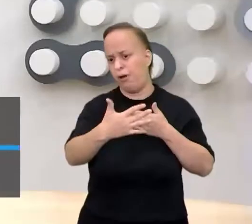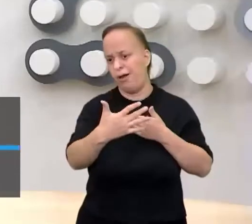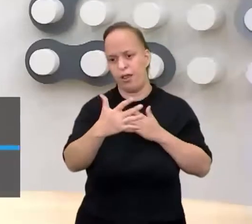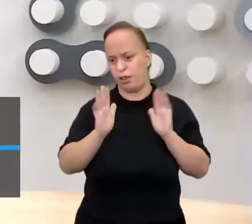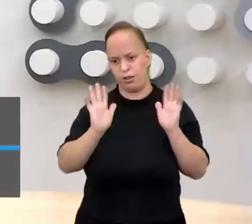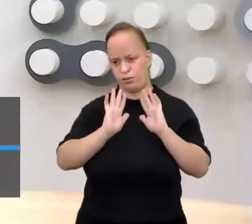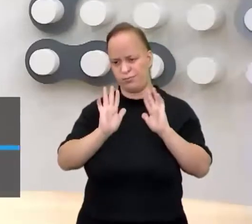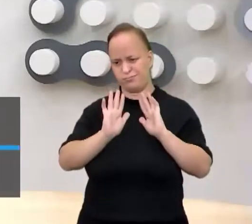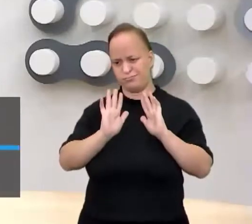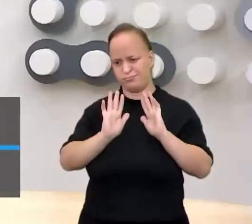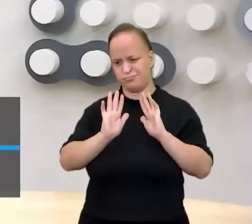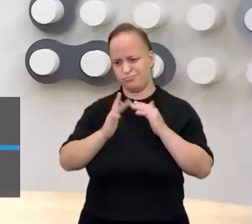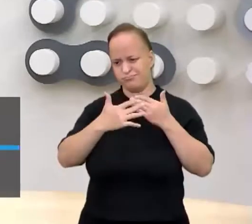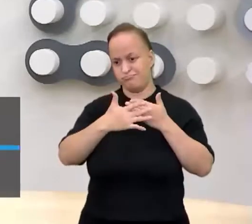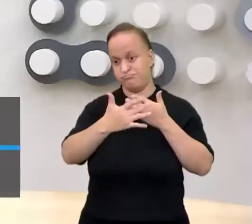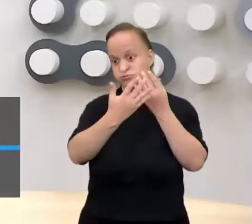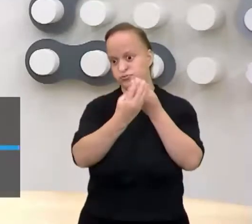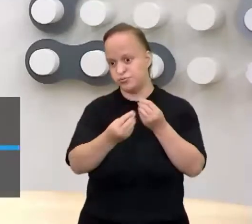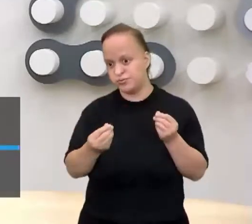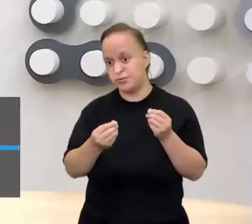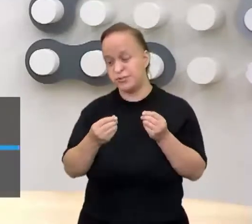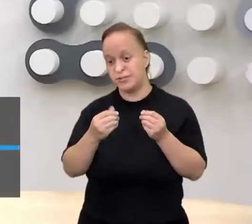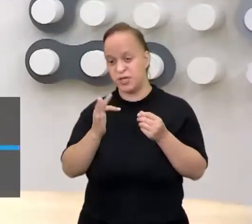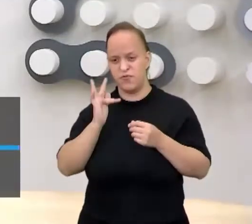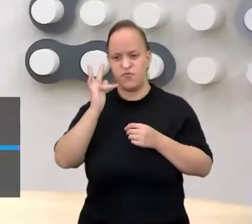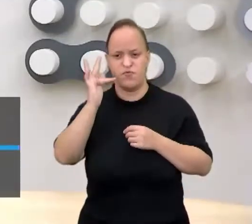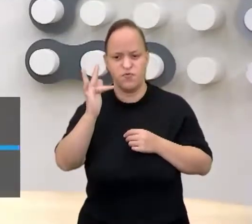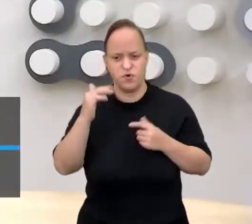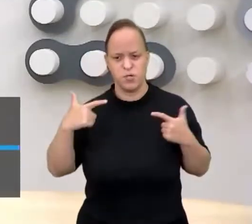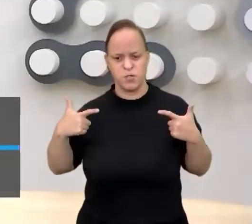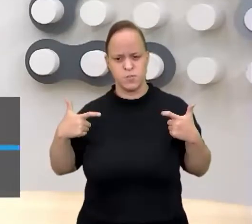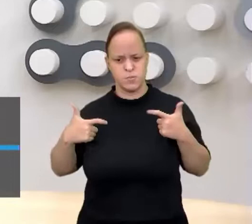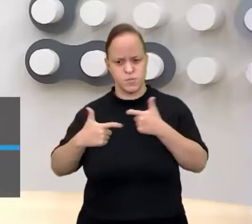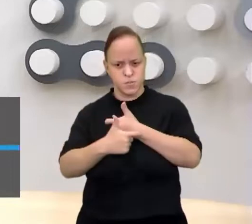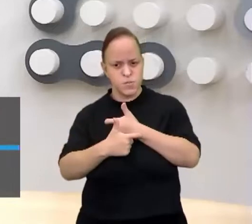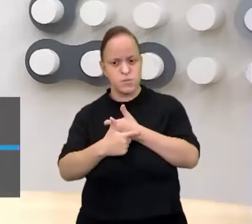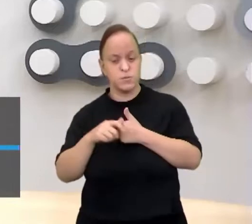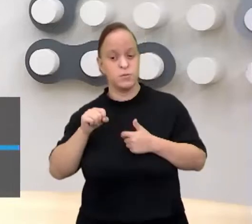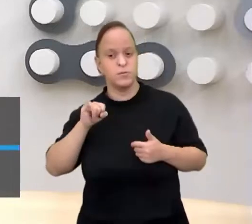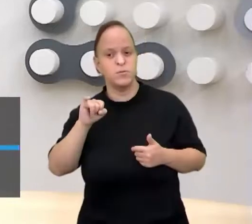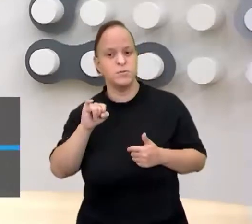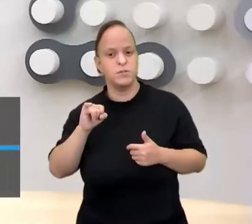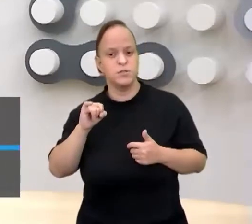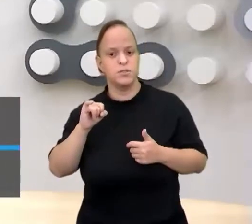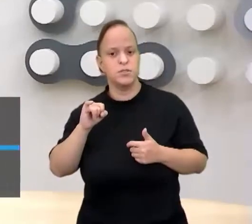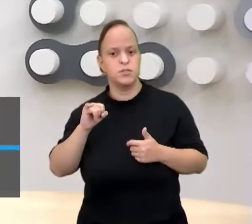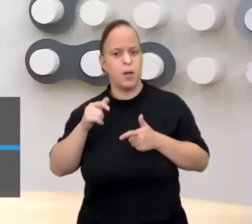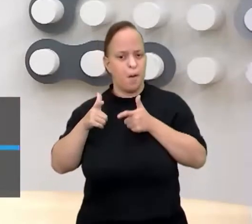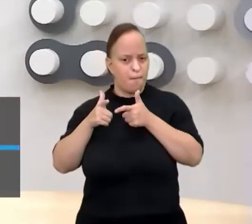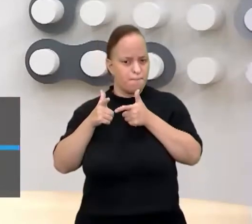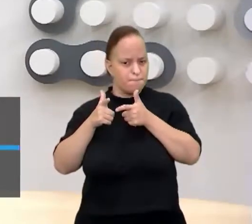durasse, e se ocorresse alguma guerra, se você estivesse bem armado, você conseguiria se proteger e